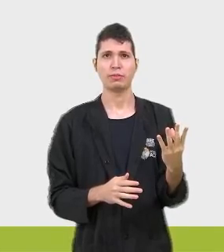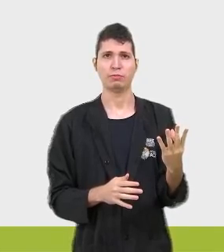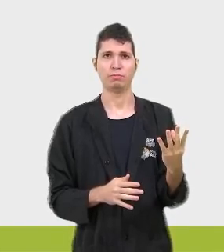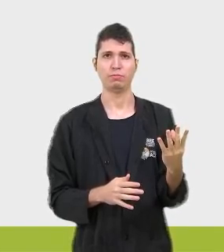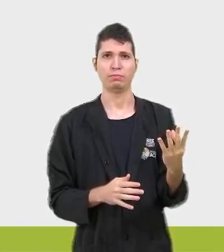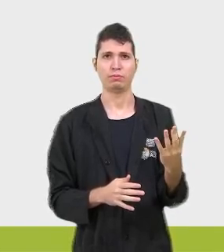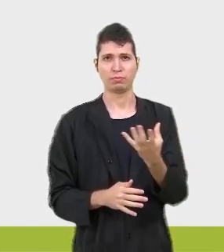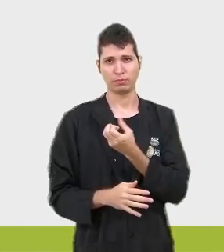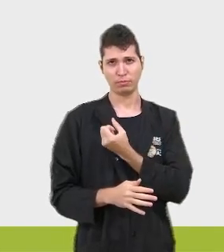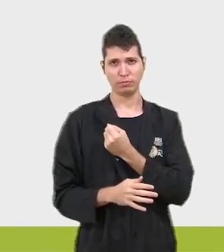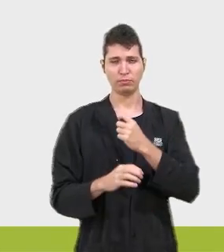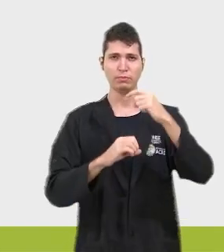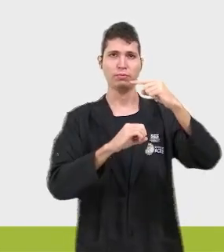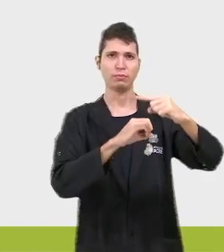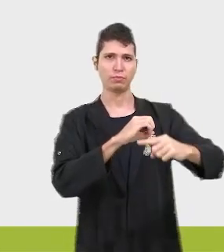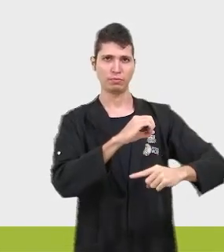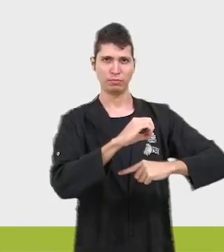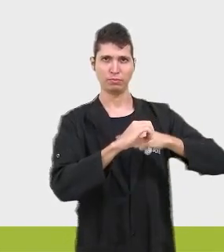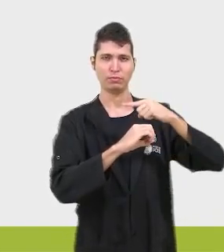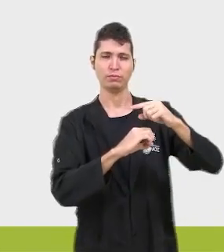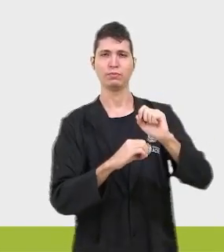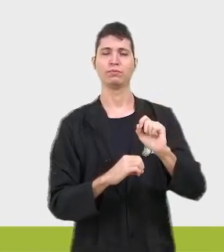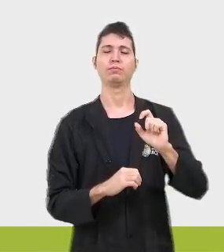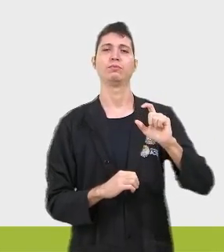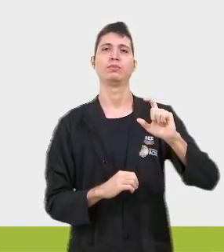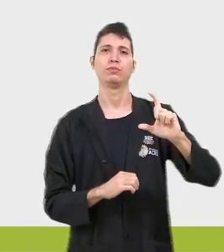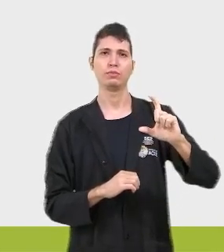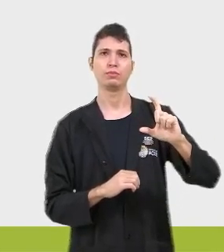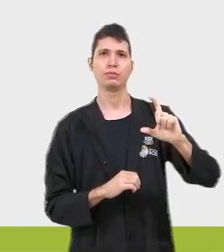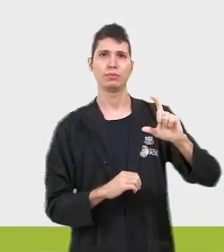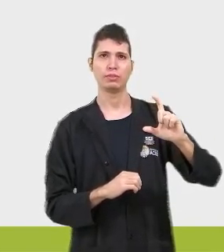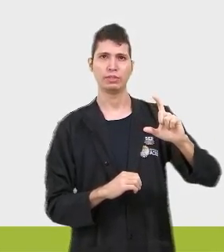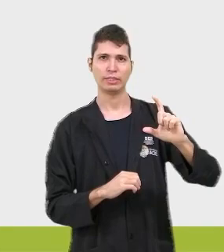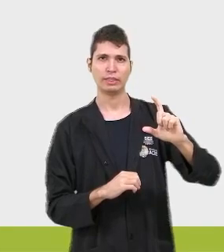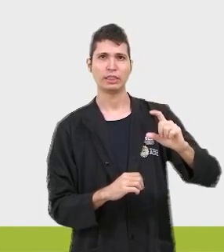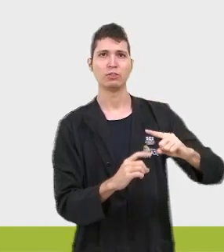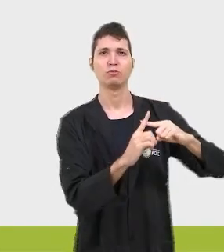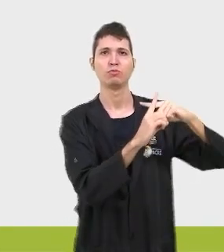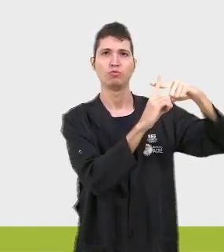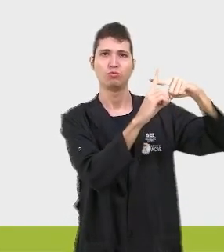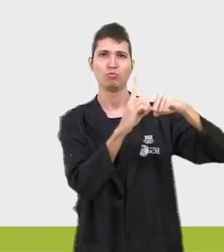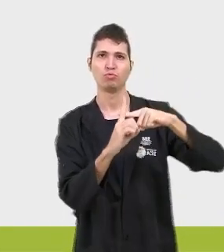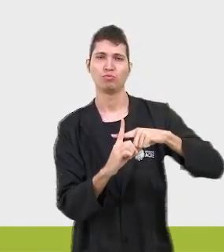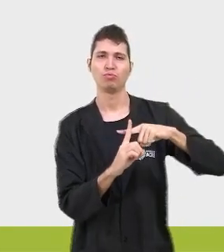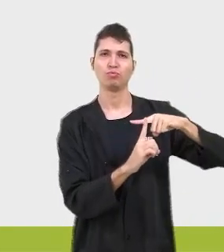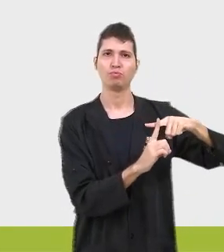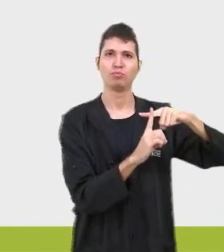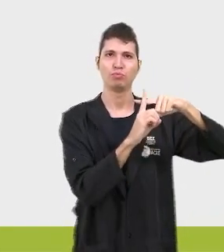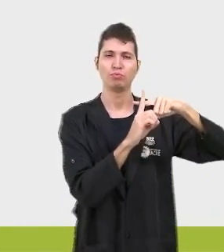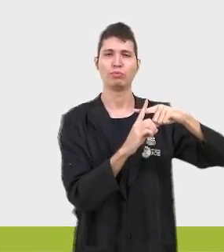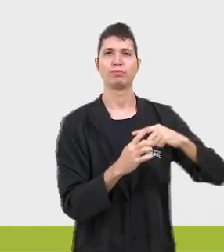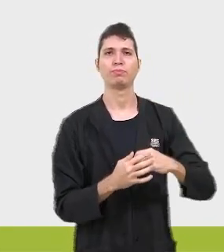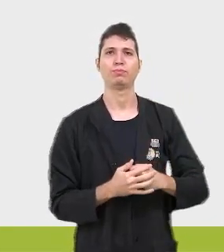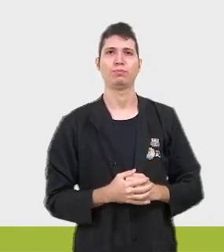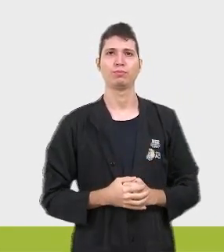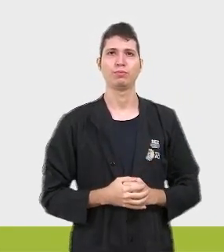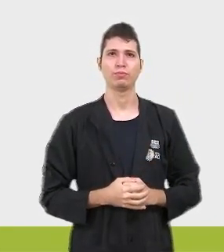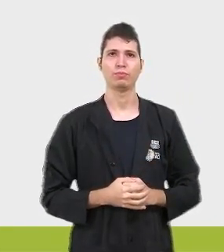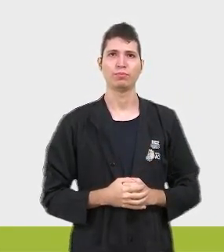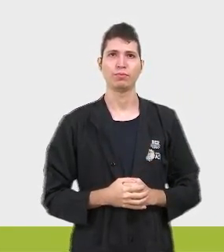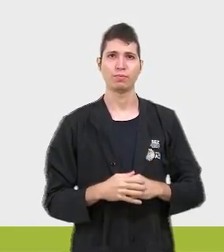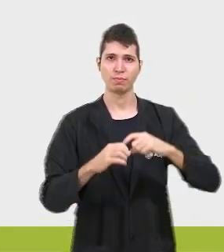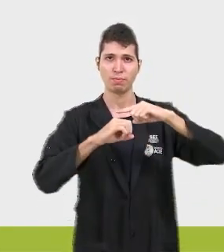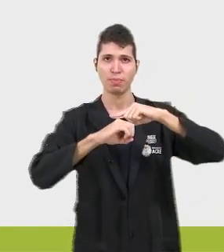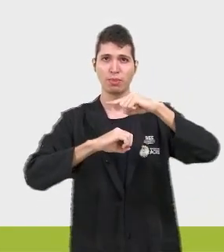do seu número atômico, maior vai ser as cargas positivas. Então, dessa forma, vamos concluir que